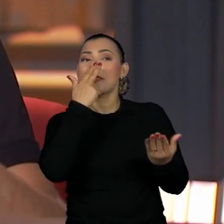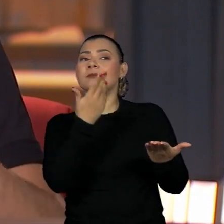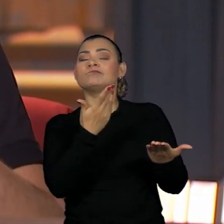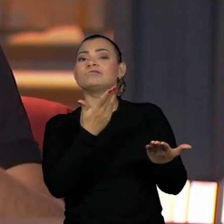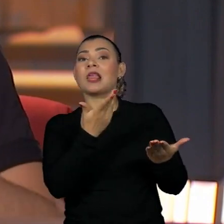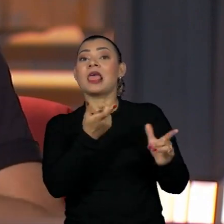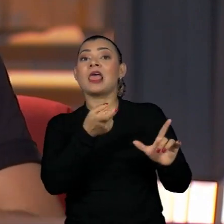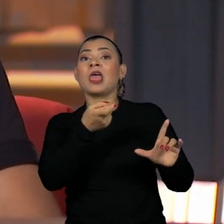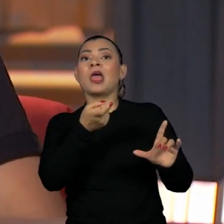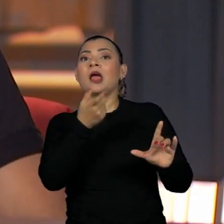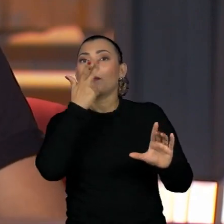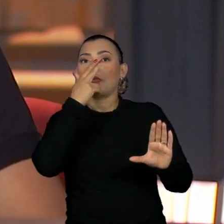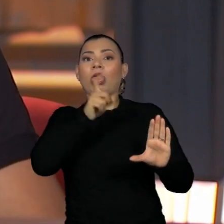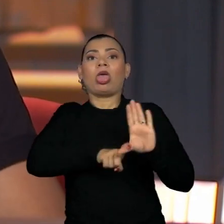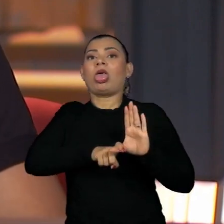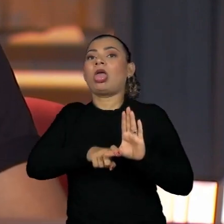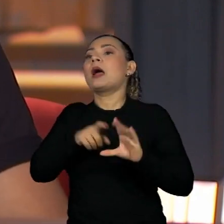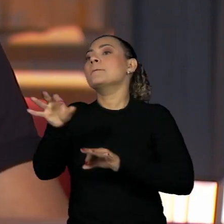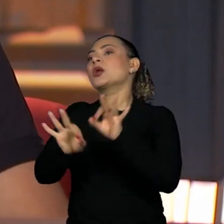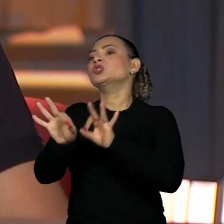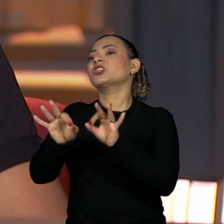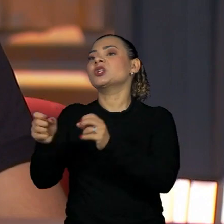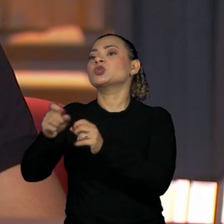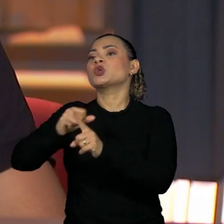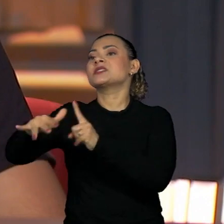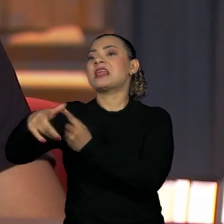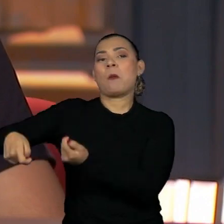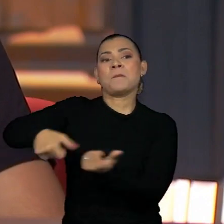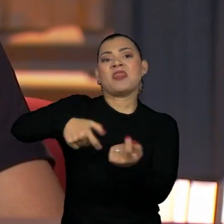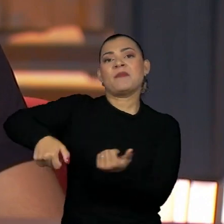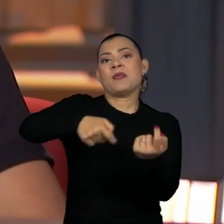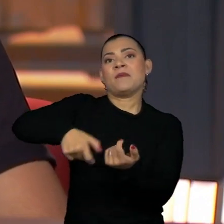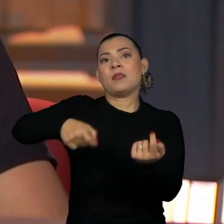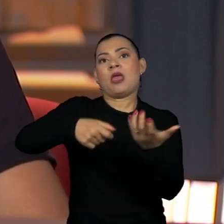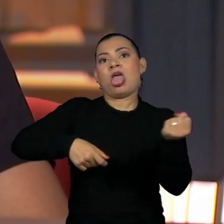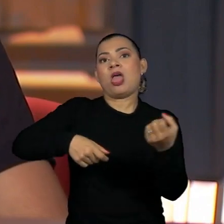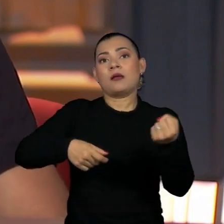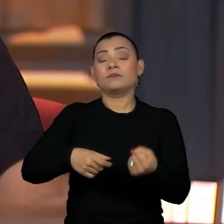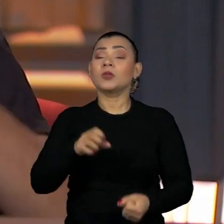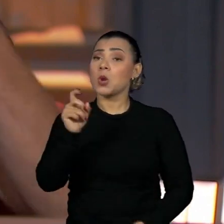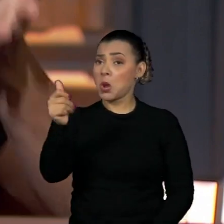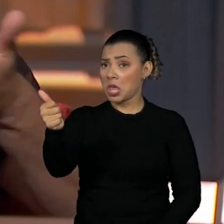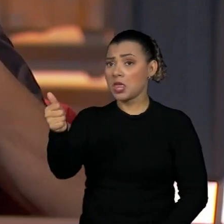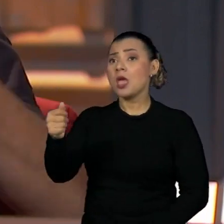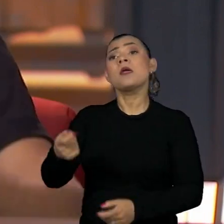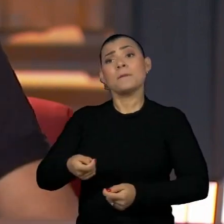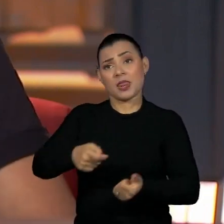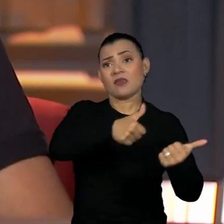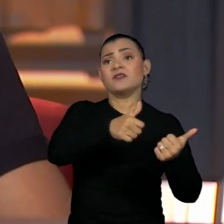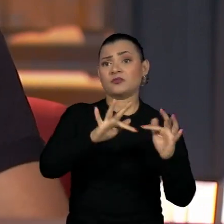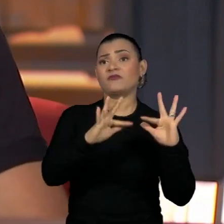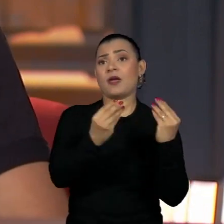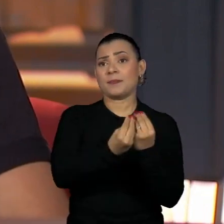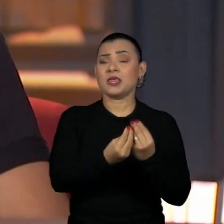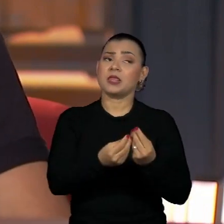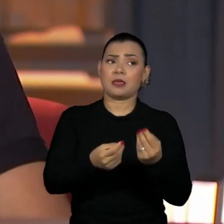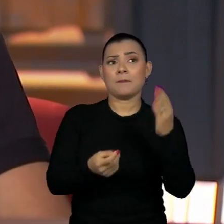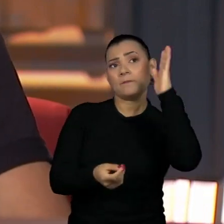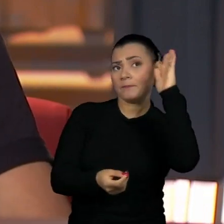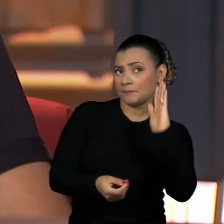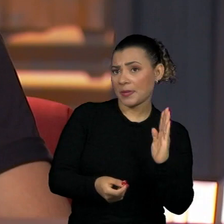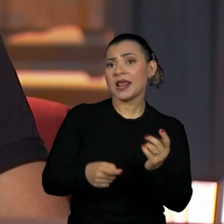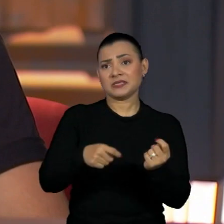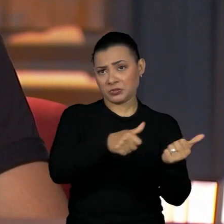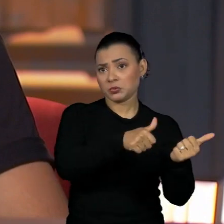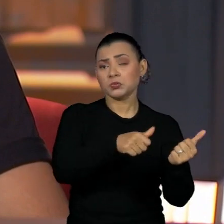dependente desses programas populistas. Então, assim, cara, para mim o Bolsa Família é muito bom, né? Ou hoje é o Auxílio Brasil. Mas eu